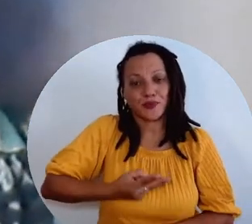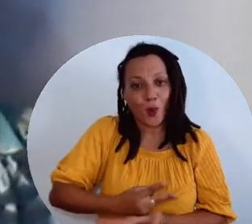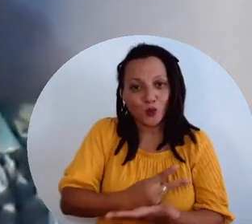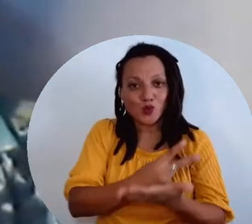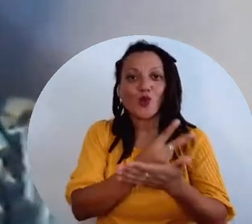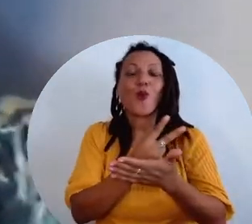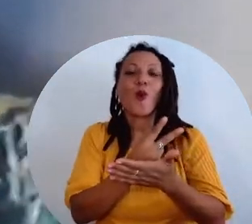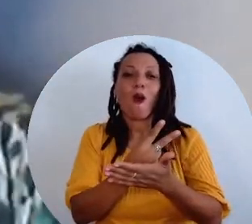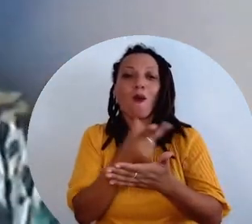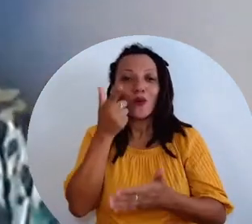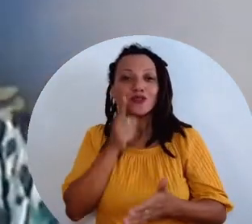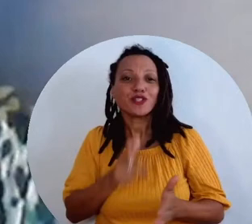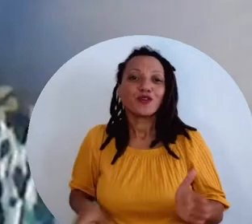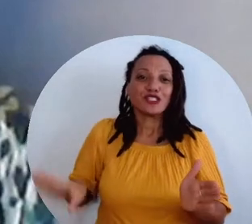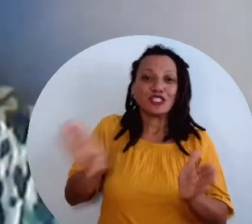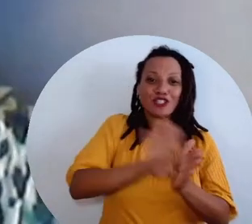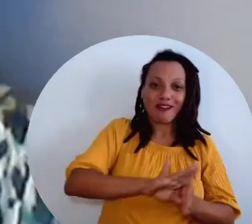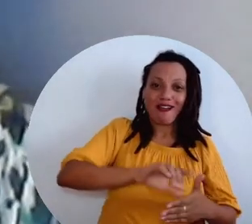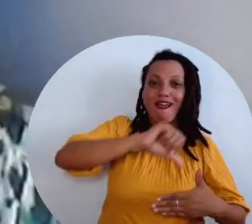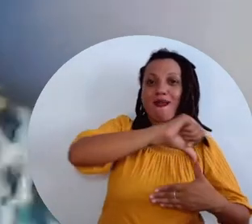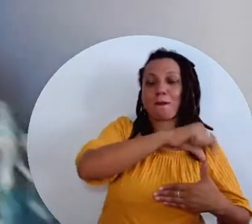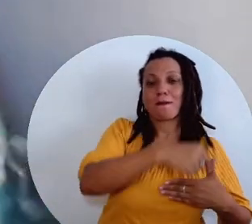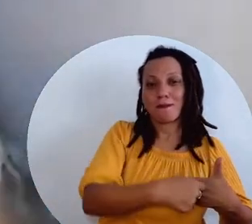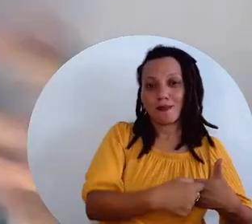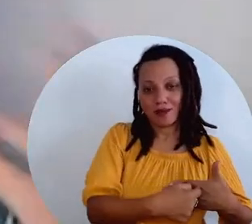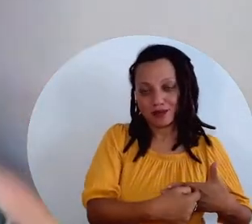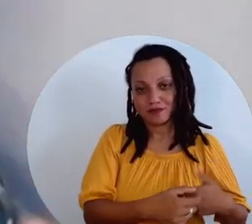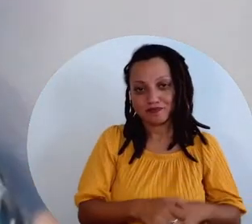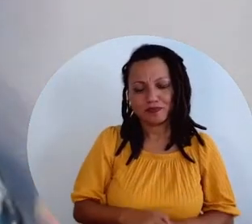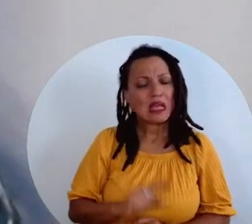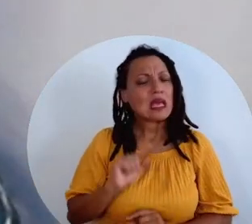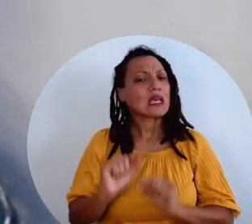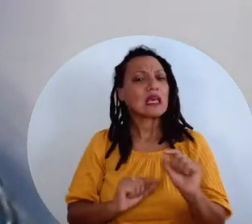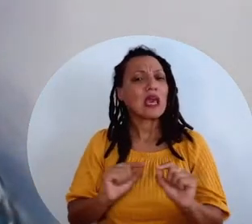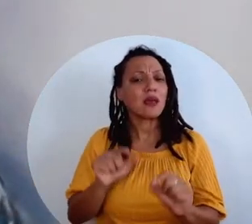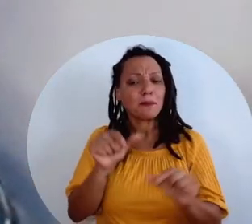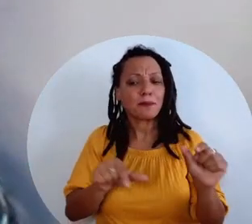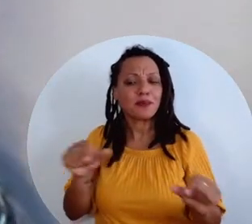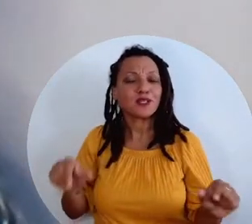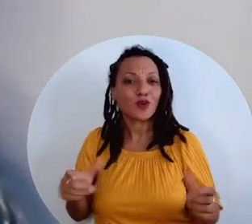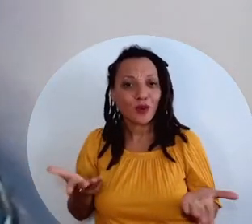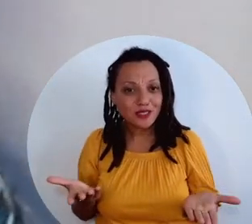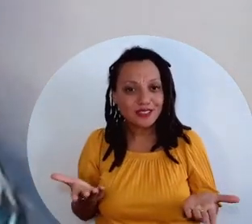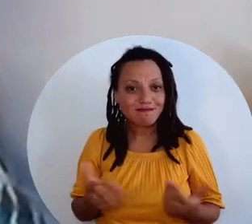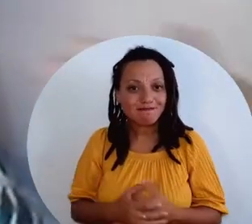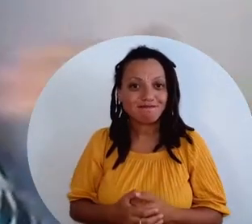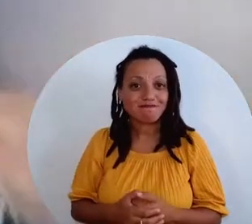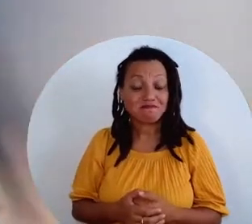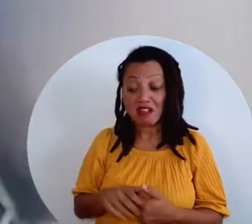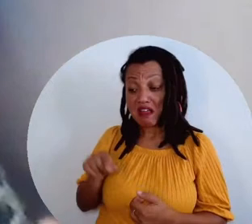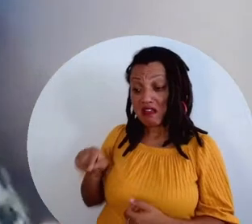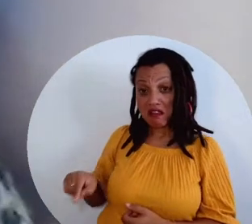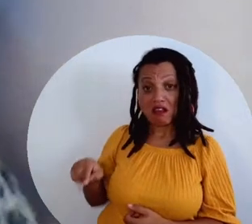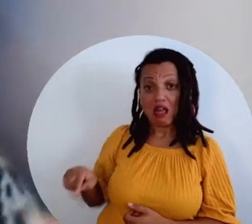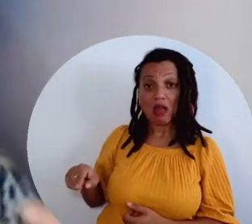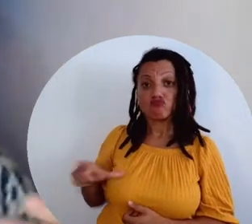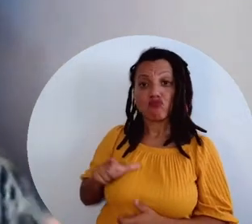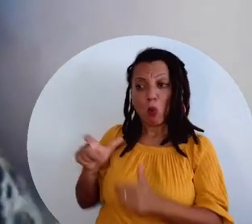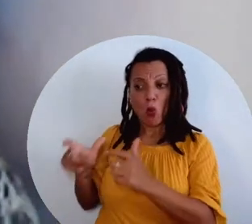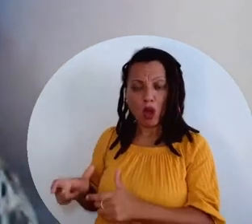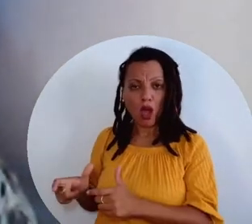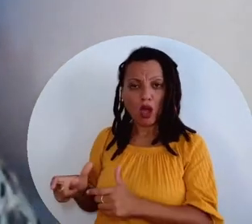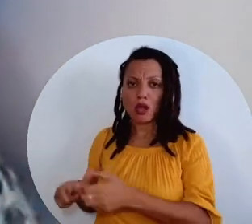E quem era essa pessoa? Né? Eram pessoas que chegaram aqui desterrados